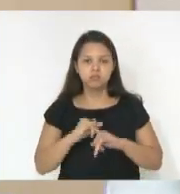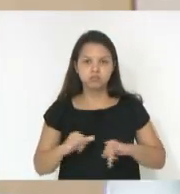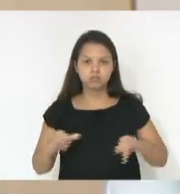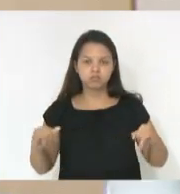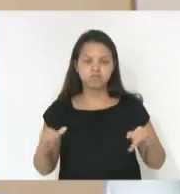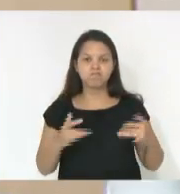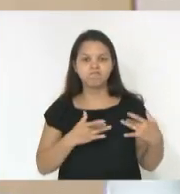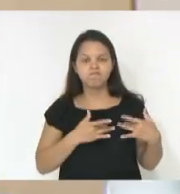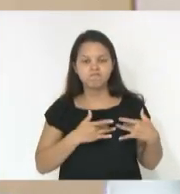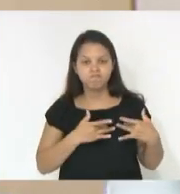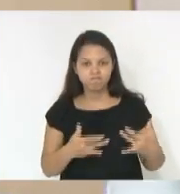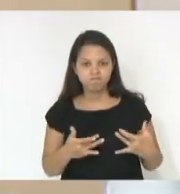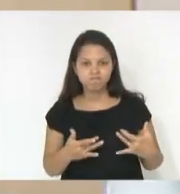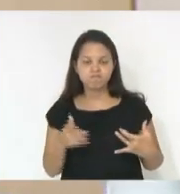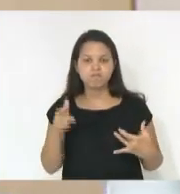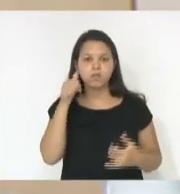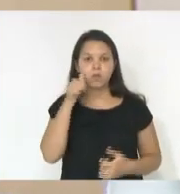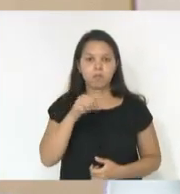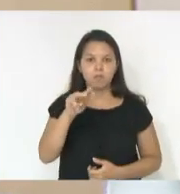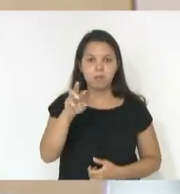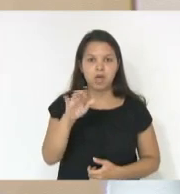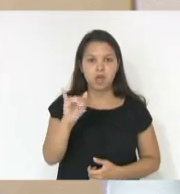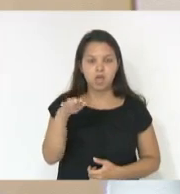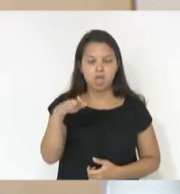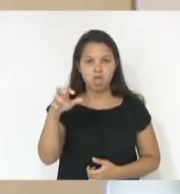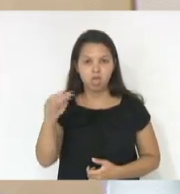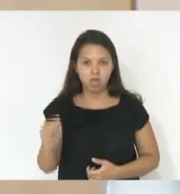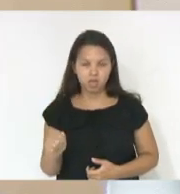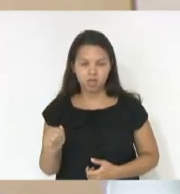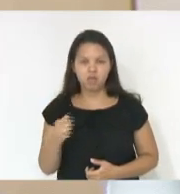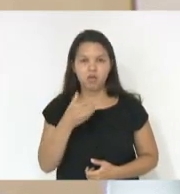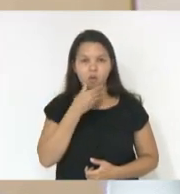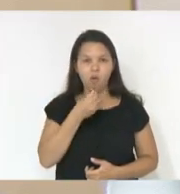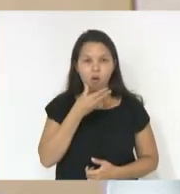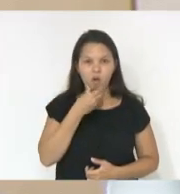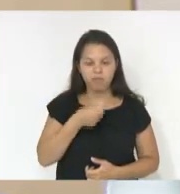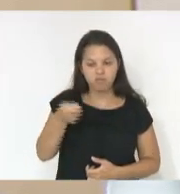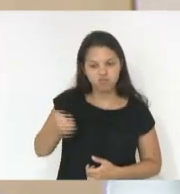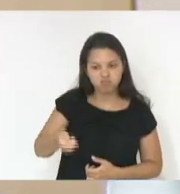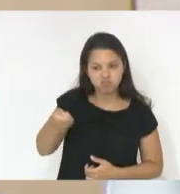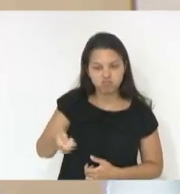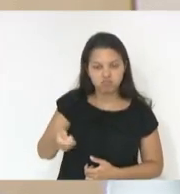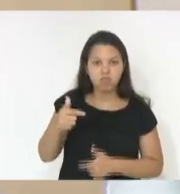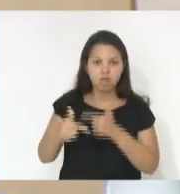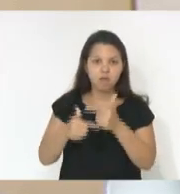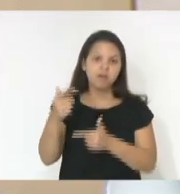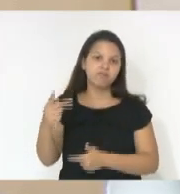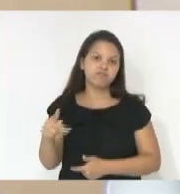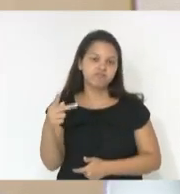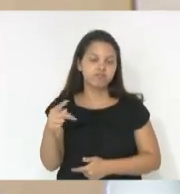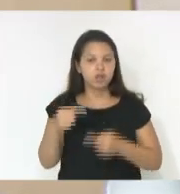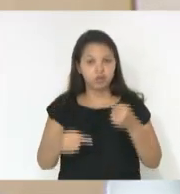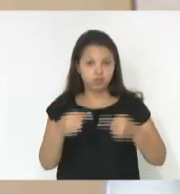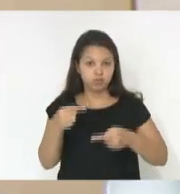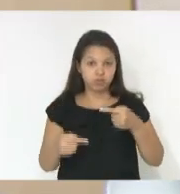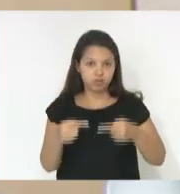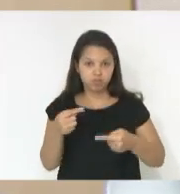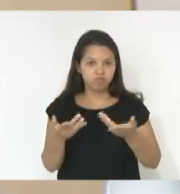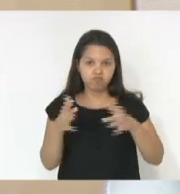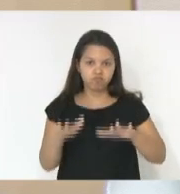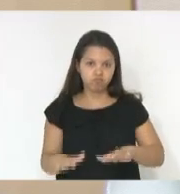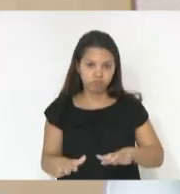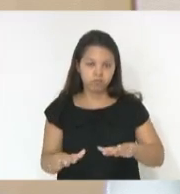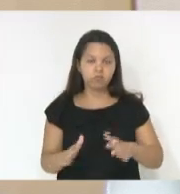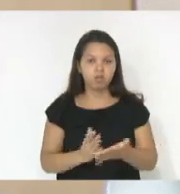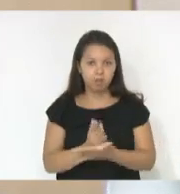Terezinha Matos, vítima de machismo em ambiente de trabalho. Em discussão. Não havendo quem queira discutir em votação, deputados que